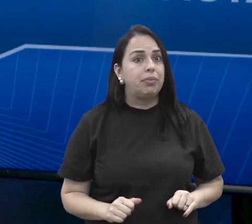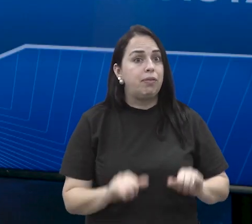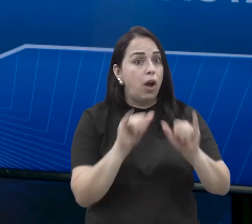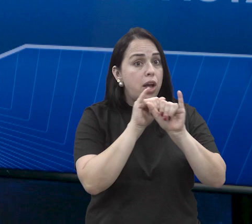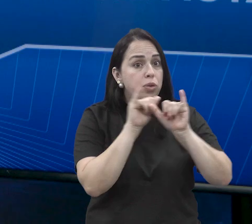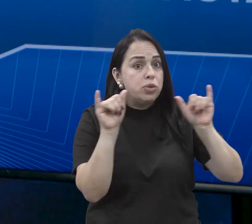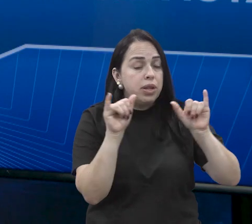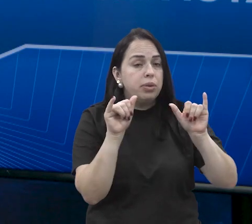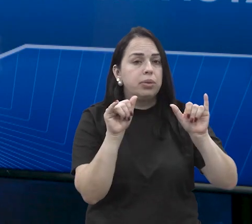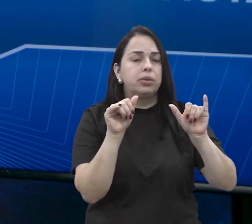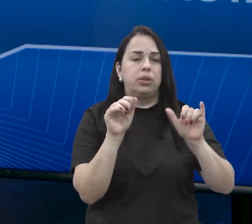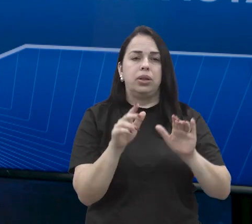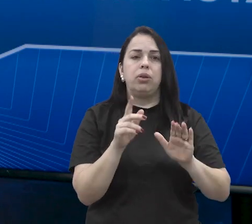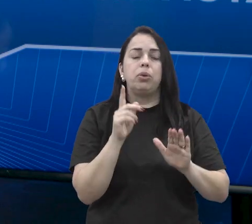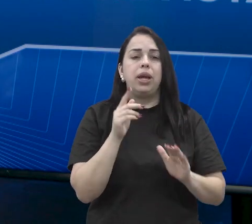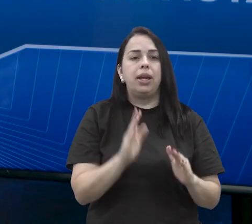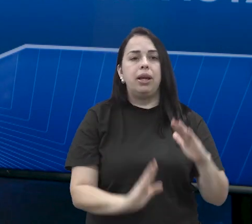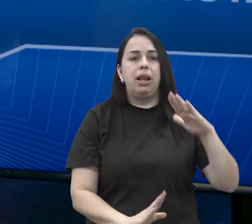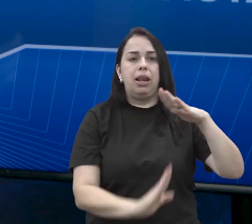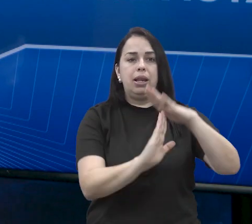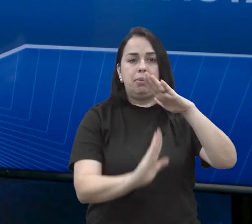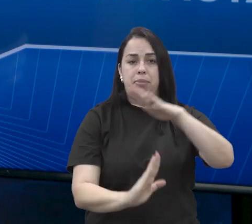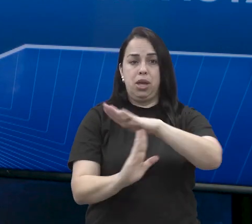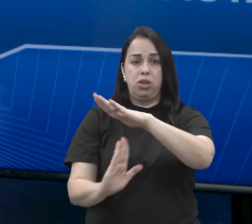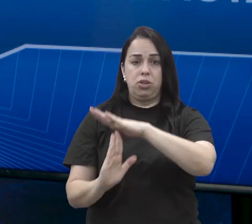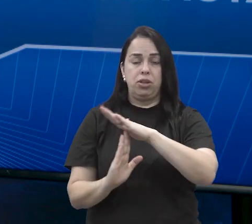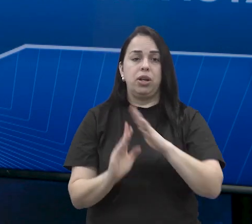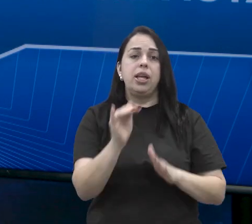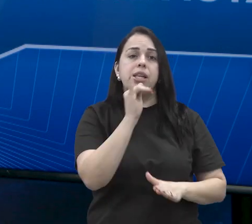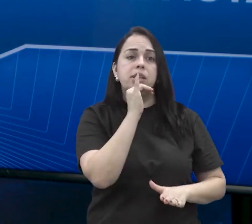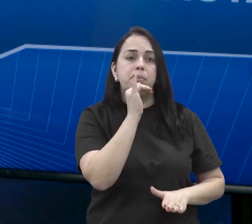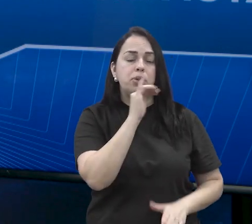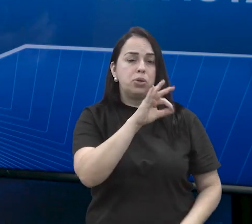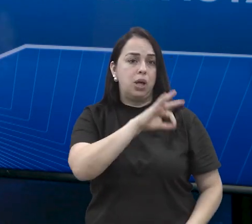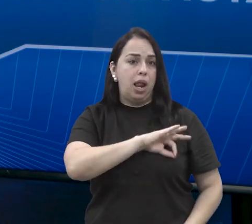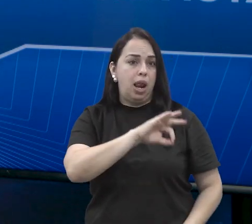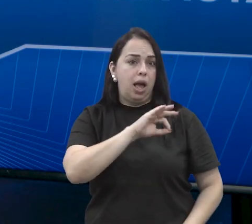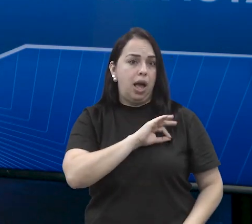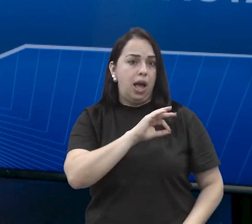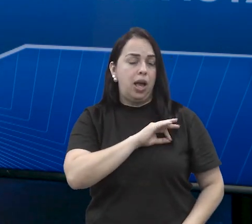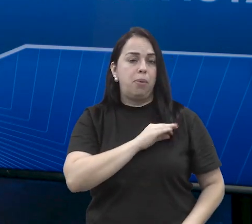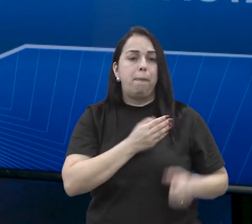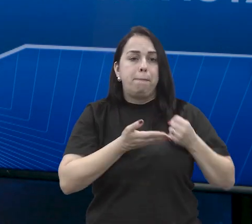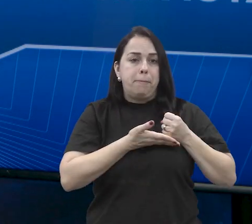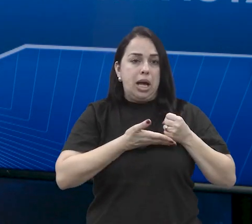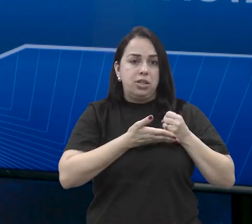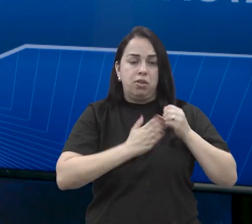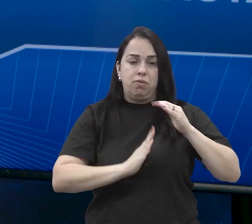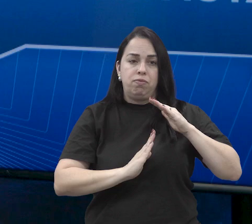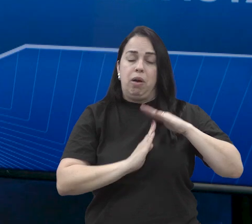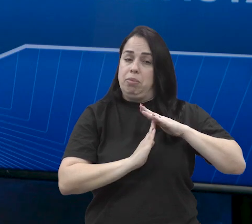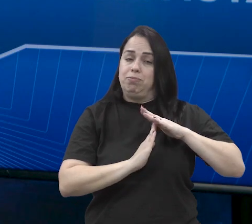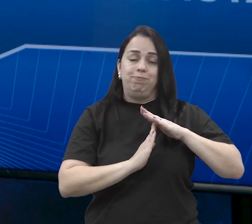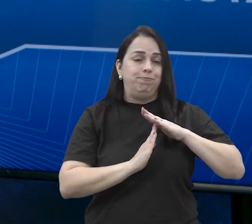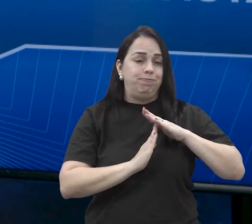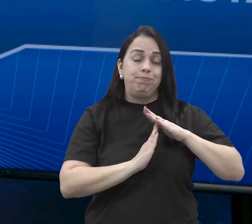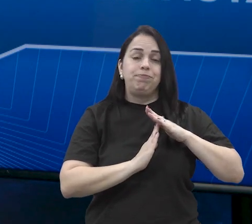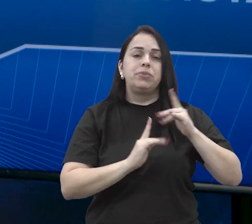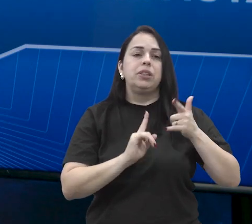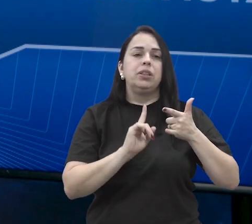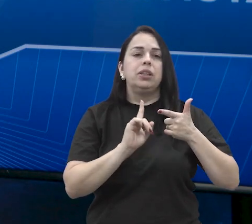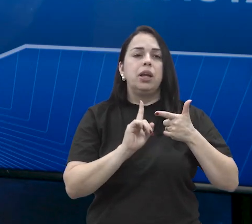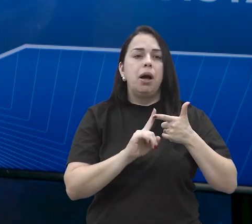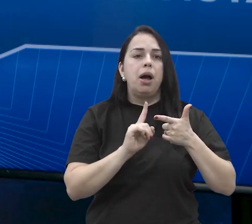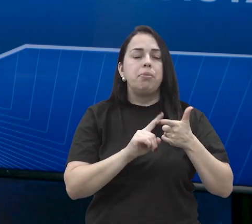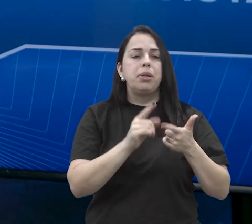foi anunciado foram algumas limitações em aumentos de salário mínimo, em limitações com relação às